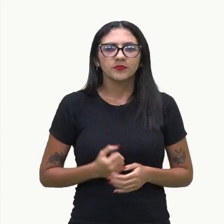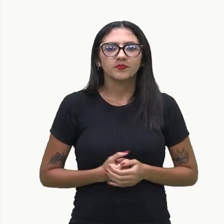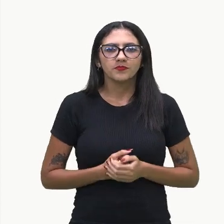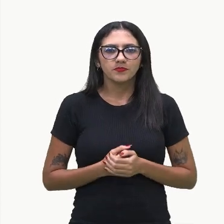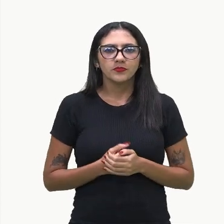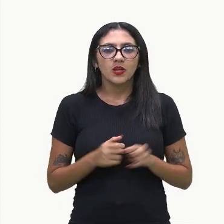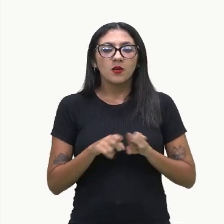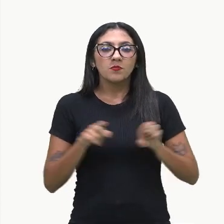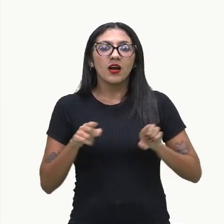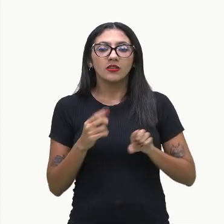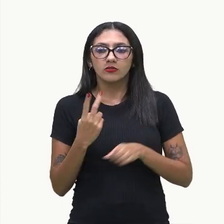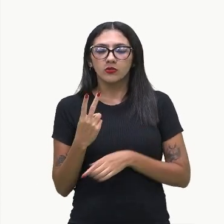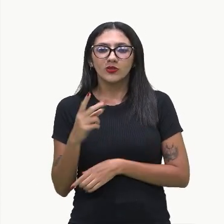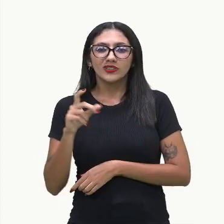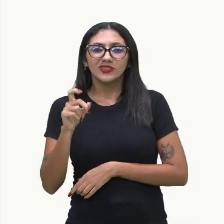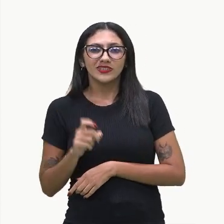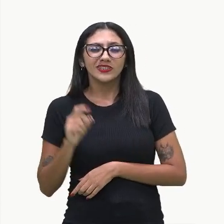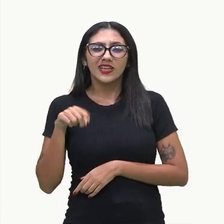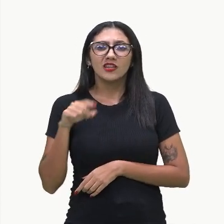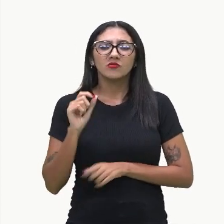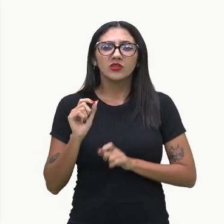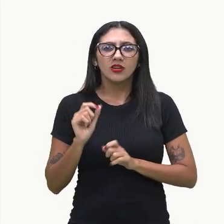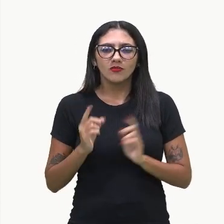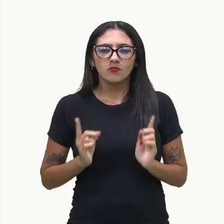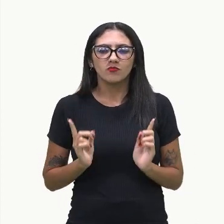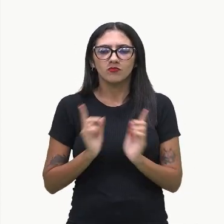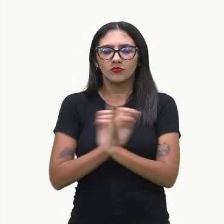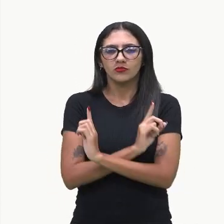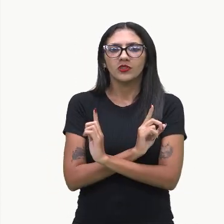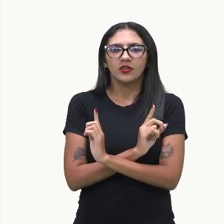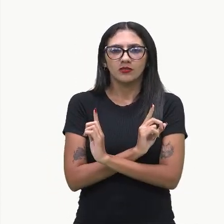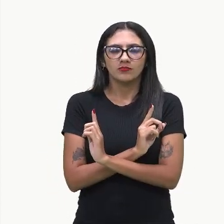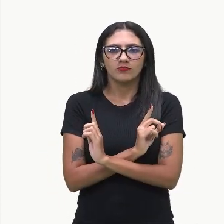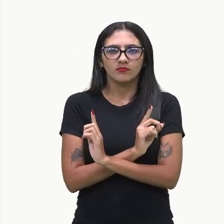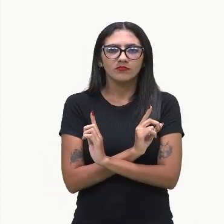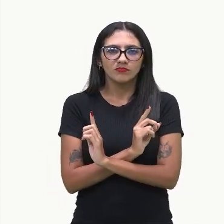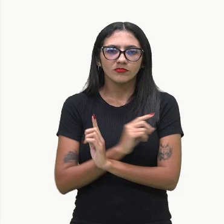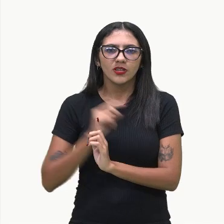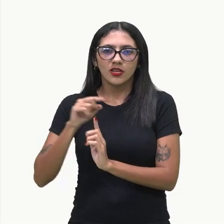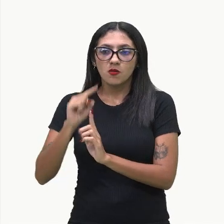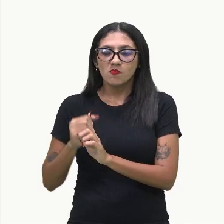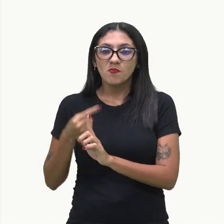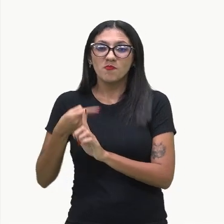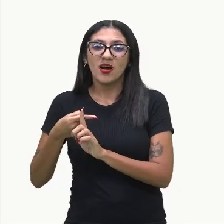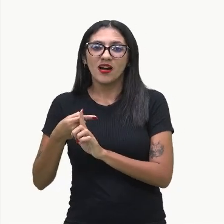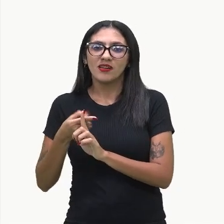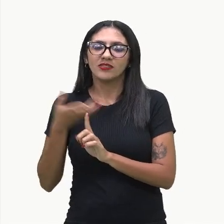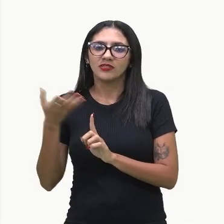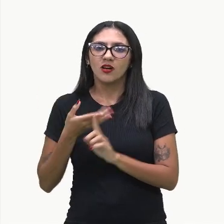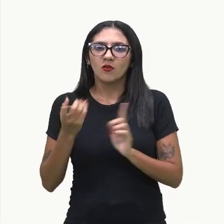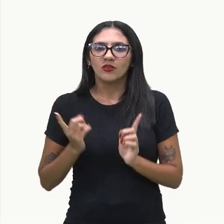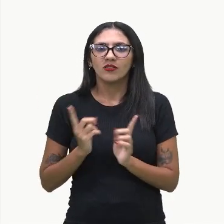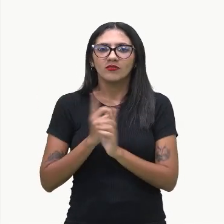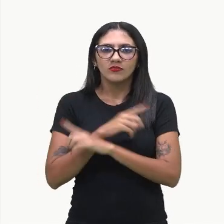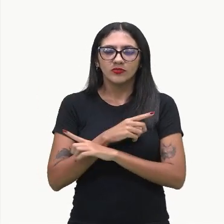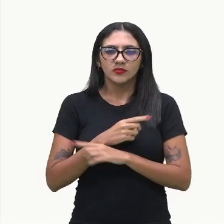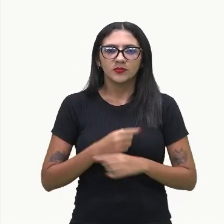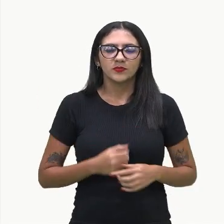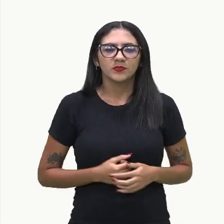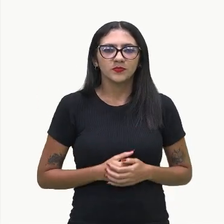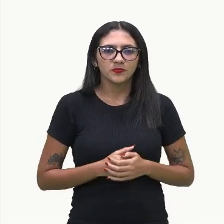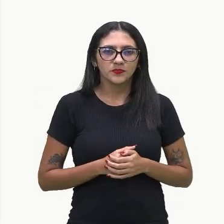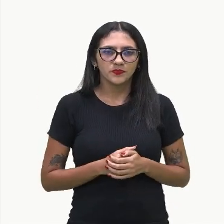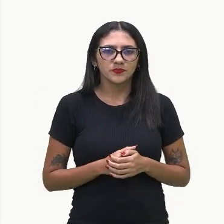2x vai mudar de lado. O que vai acontecer com o sinal dele também vai mudar. O 20, ele não possui o